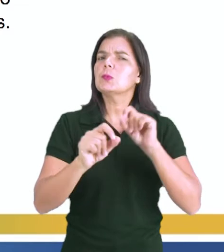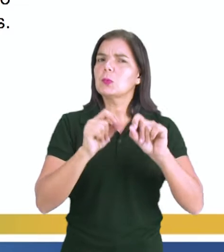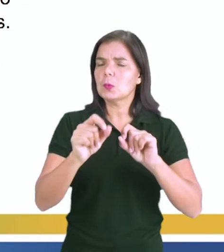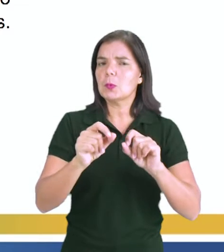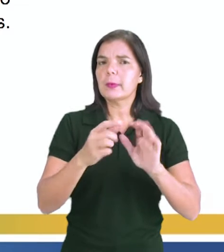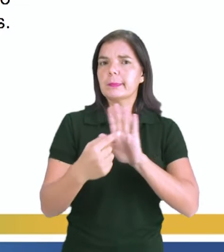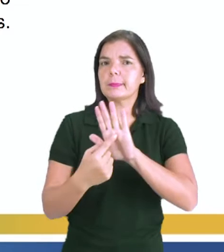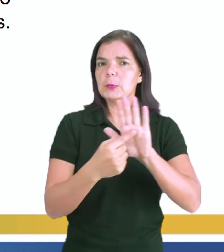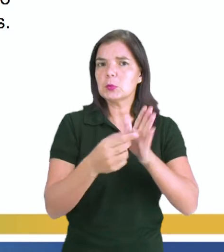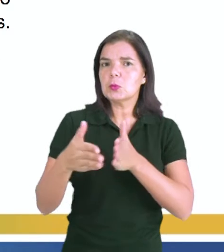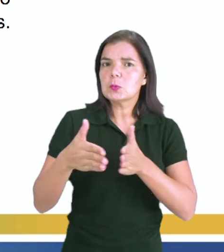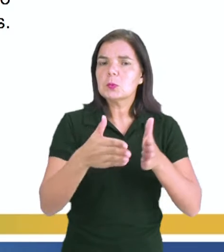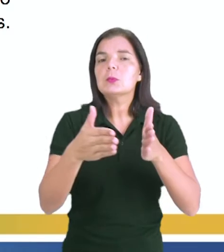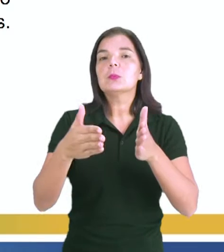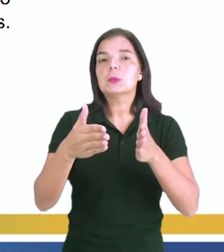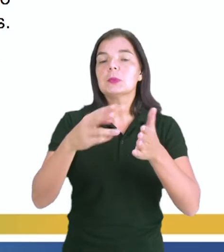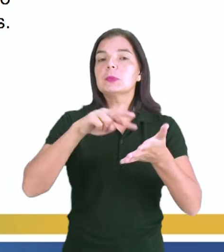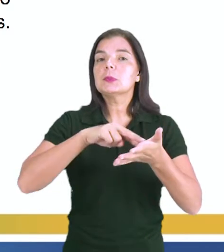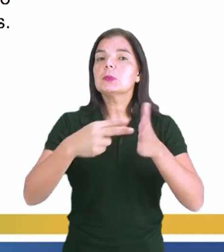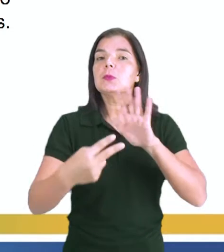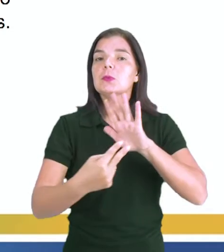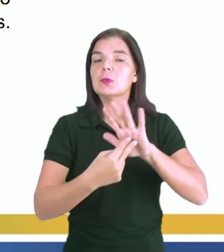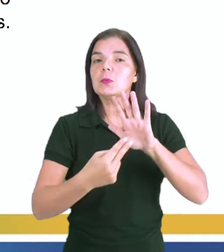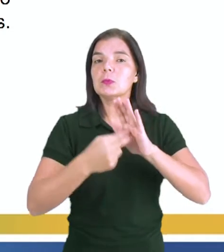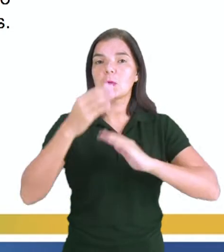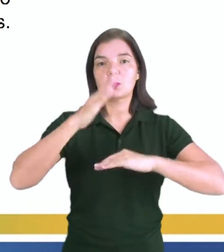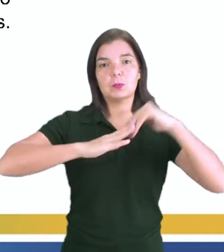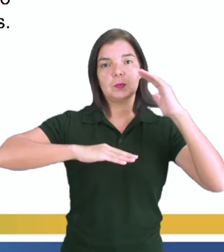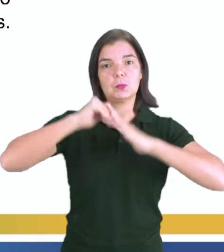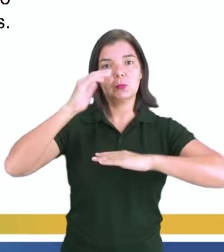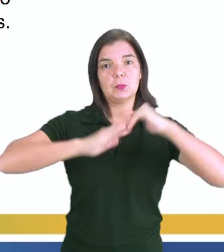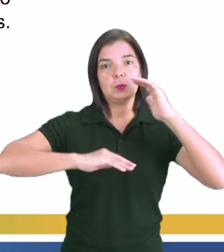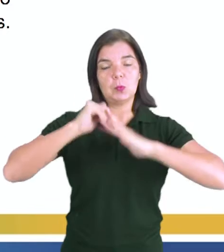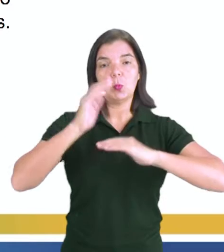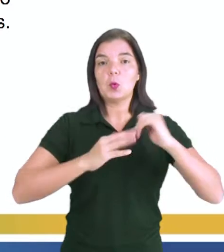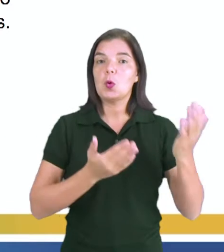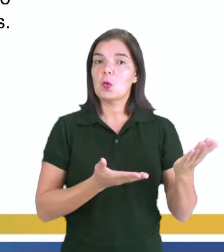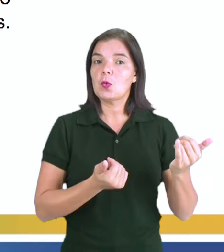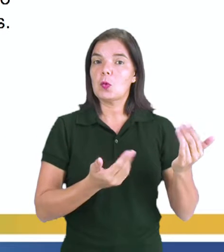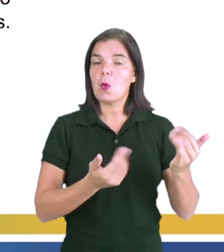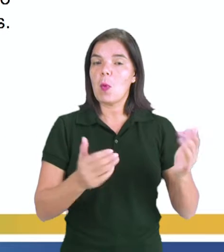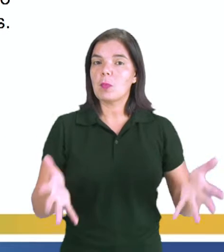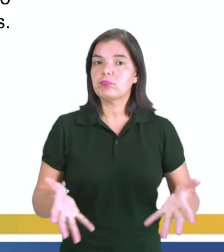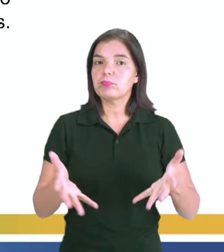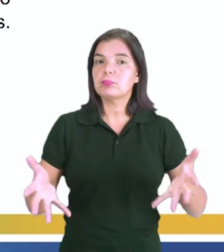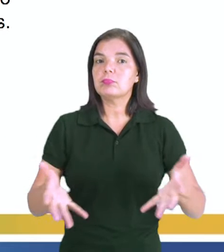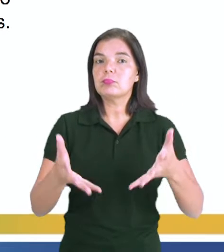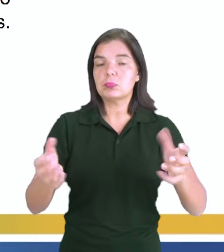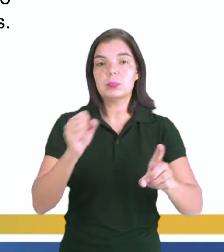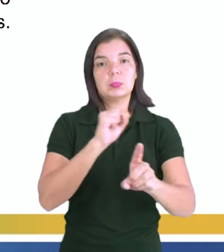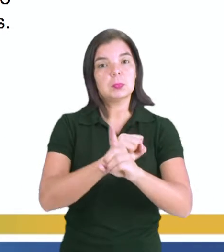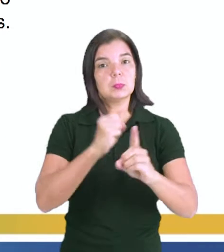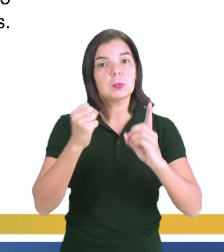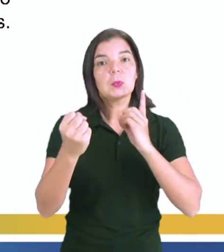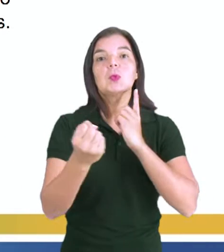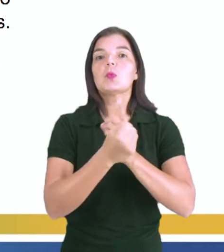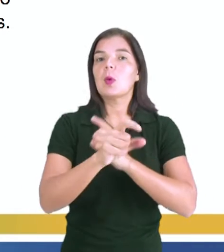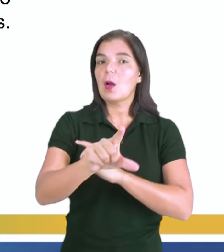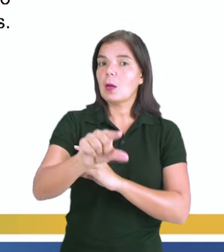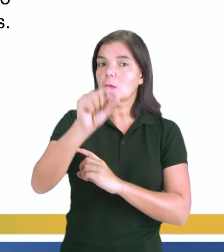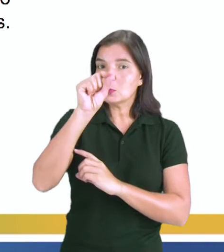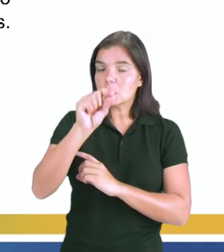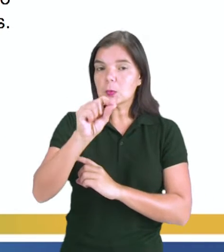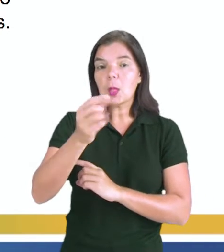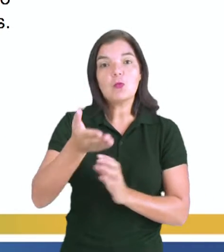quando menciona caminho, está se referindo à profissão, que o jovem é incentivado pela sociedade a